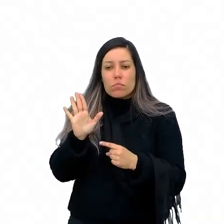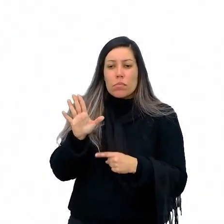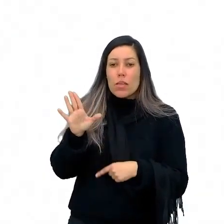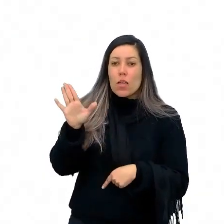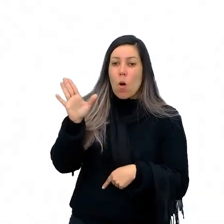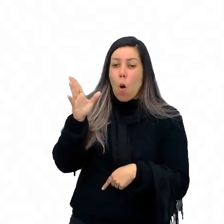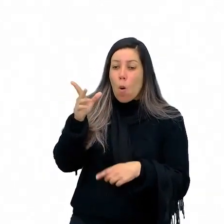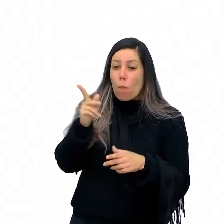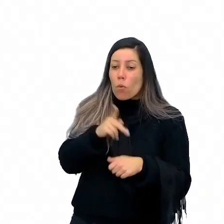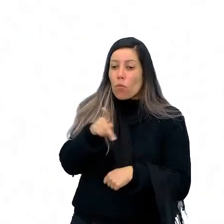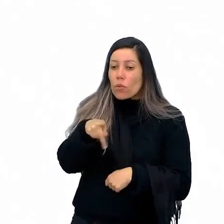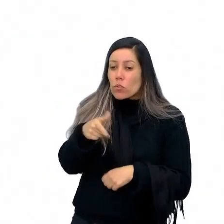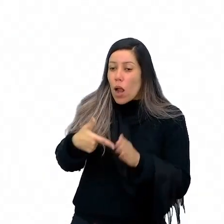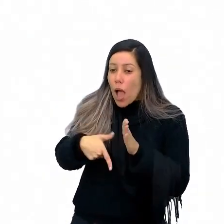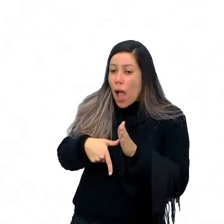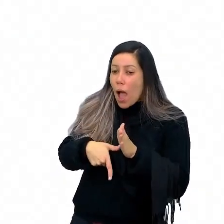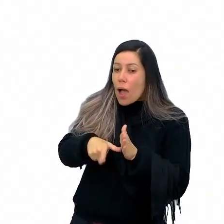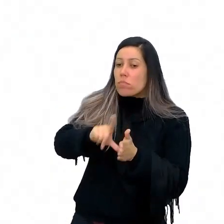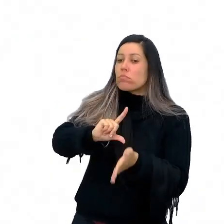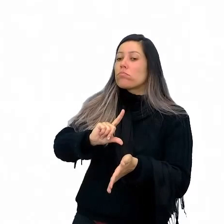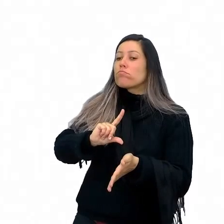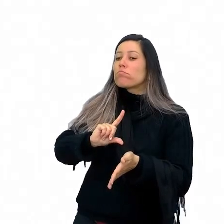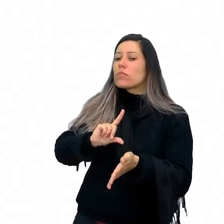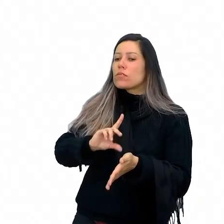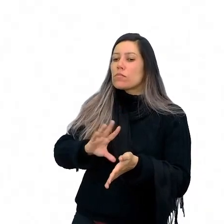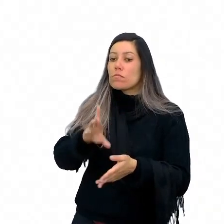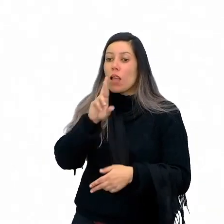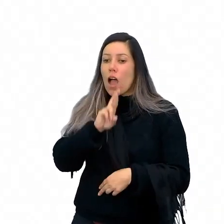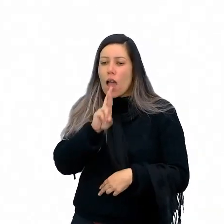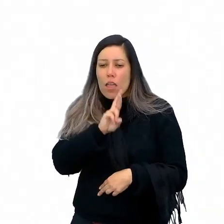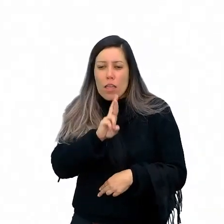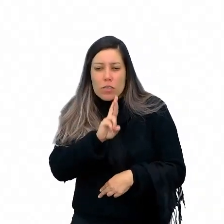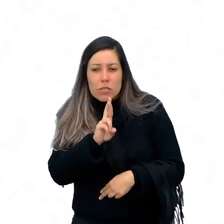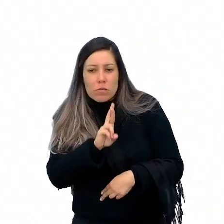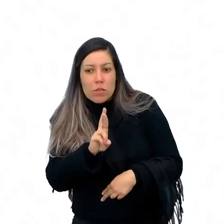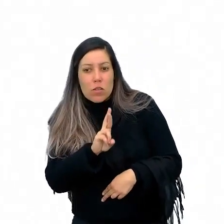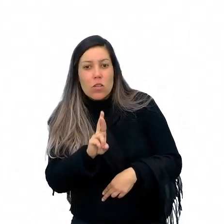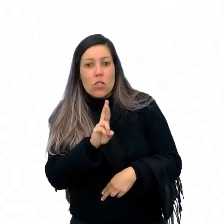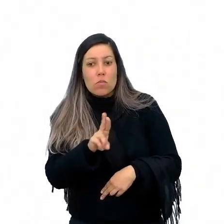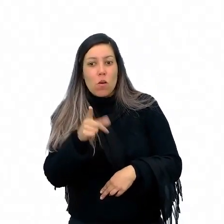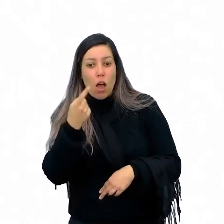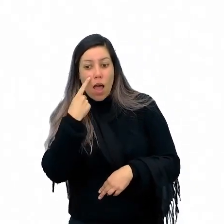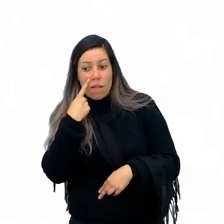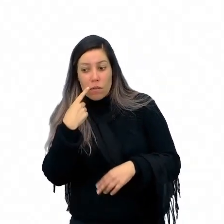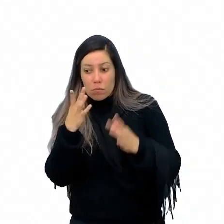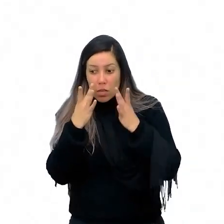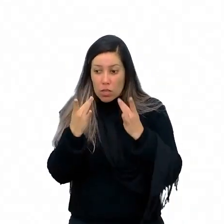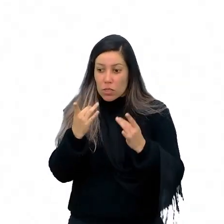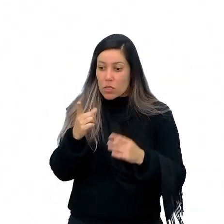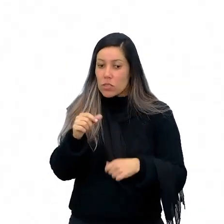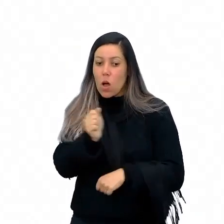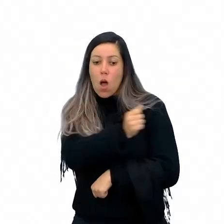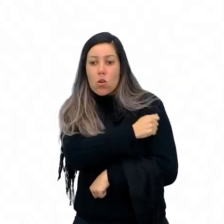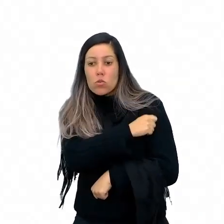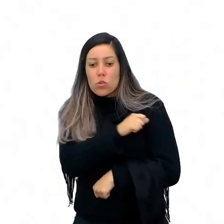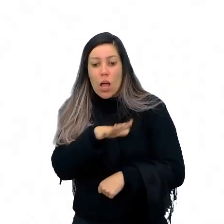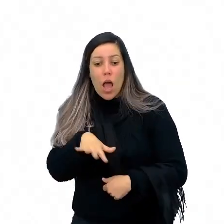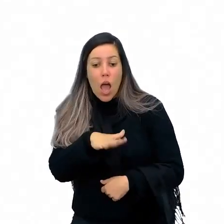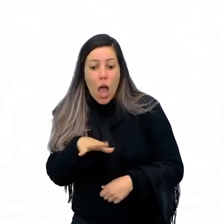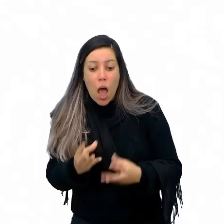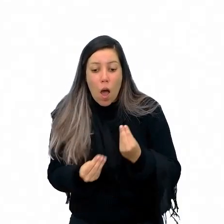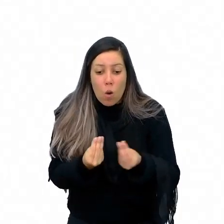algumas respostas relativas a ações dos estudantes, né? A se antecipar a